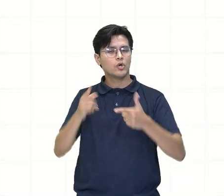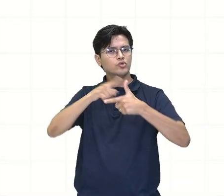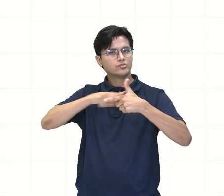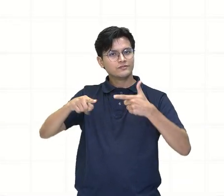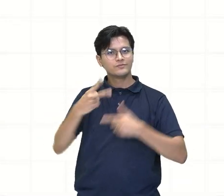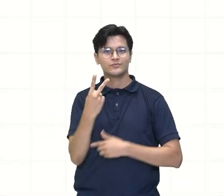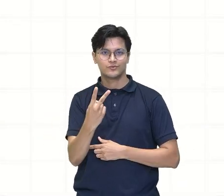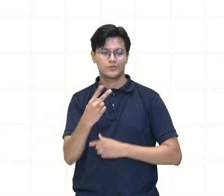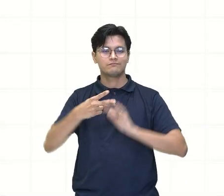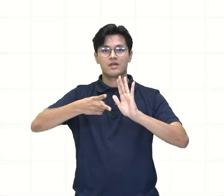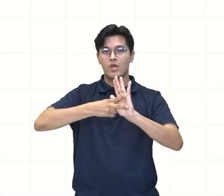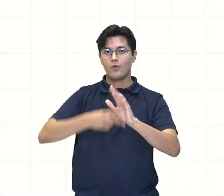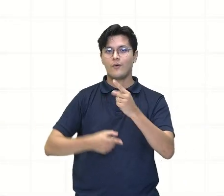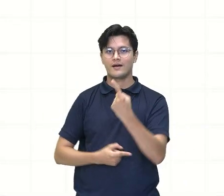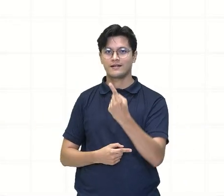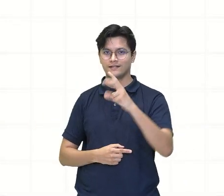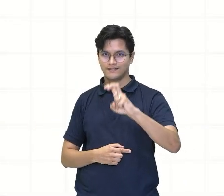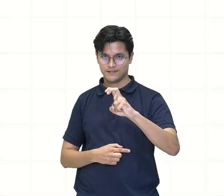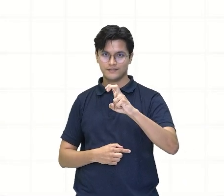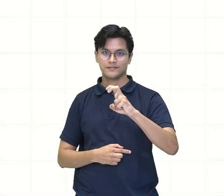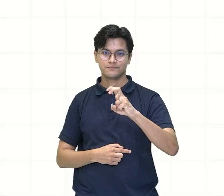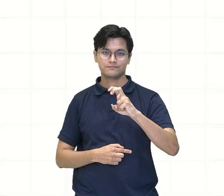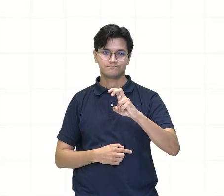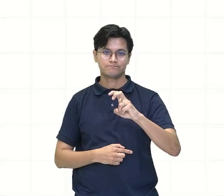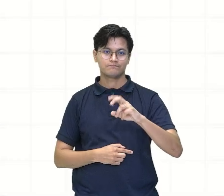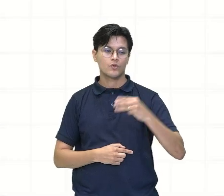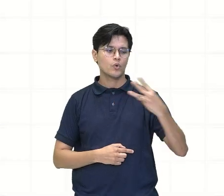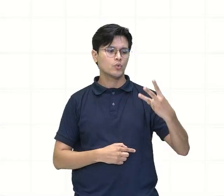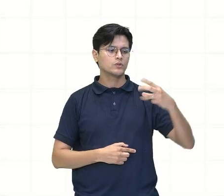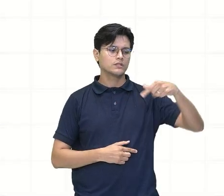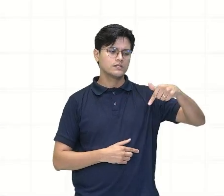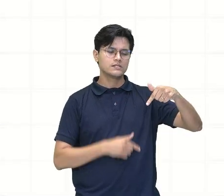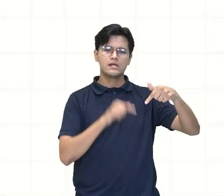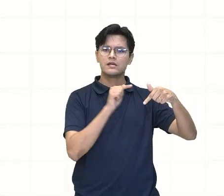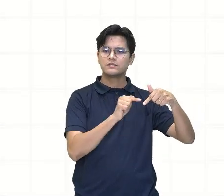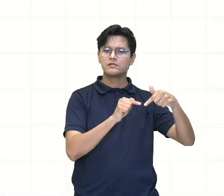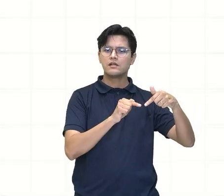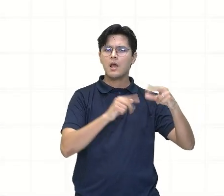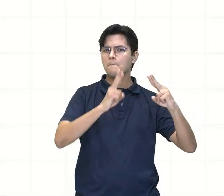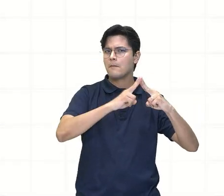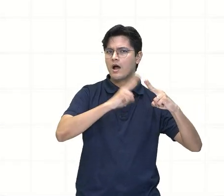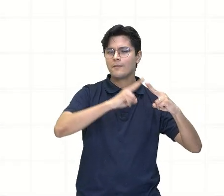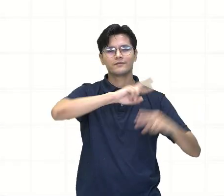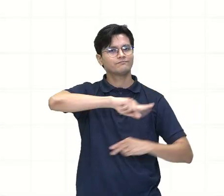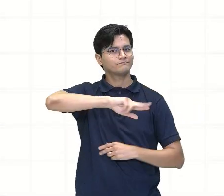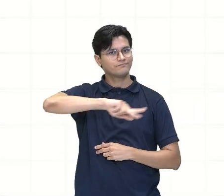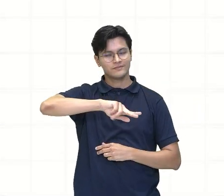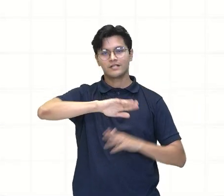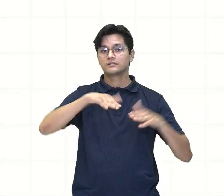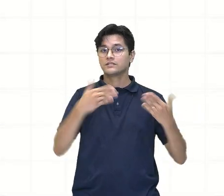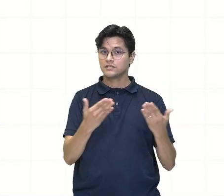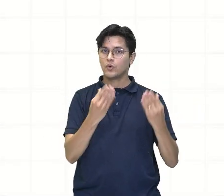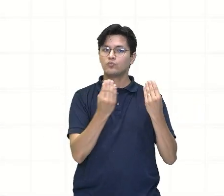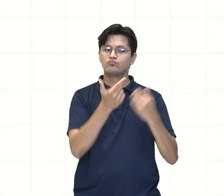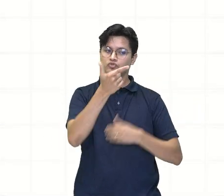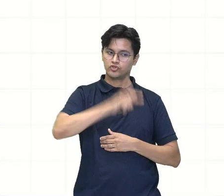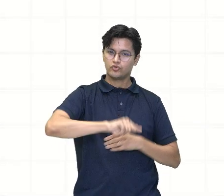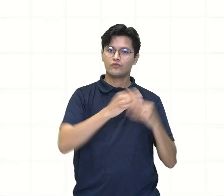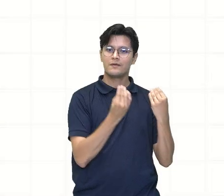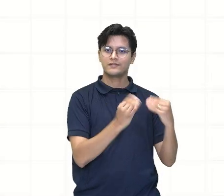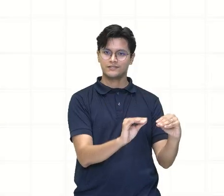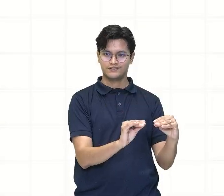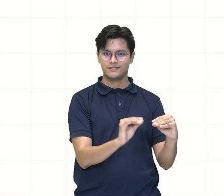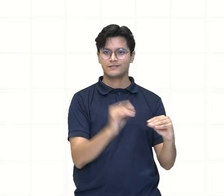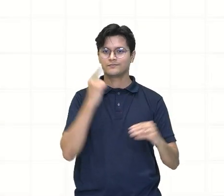é par, então eu não posso dividir ele por 2. Então, ele vai continuar ali do mesmo jeitinho que ele estava. Ok, pessoal?